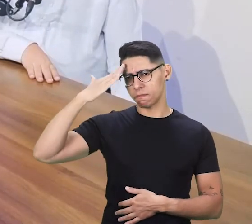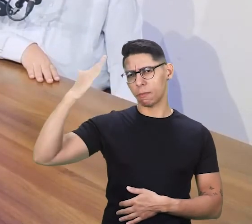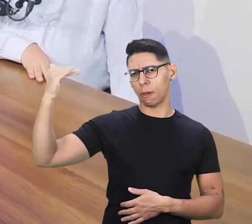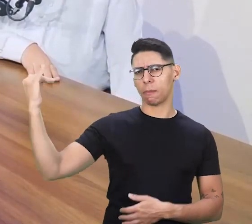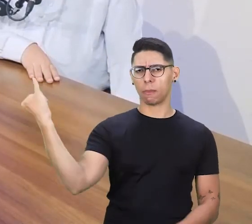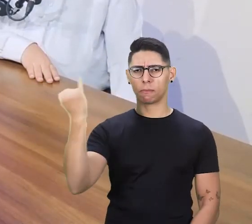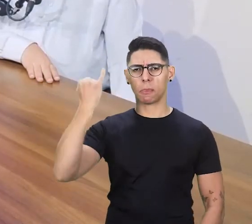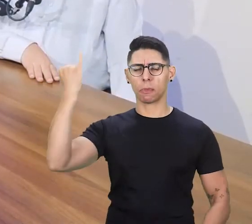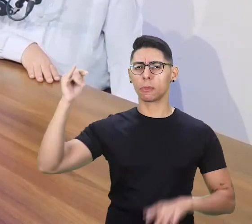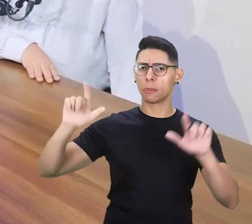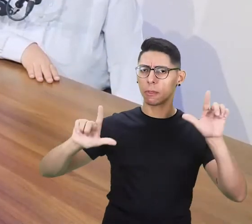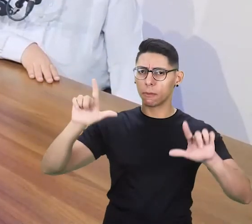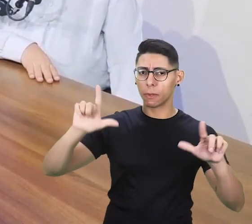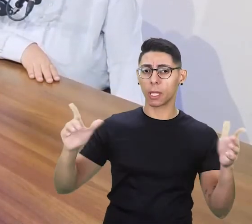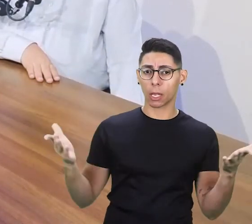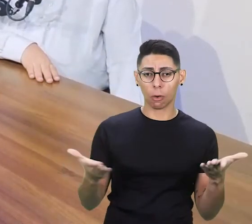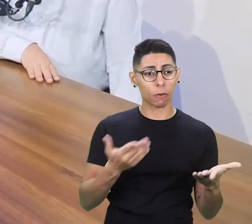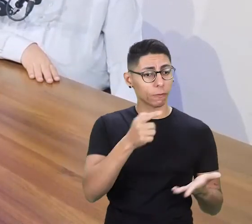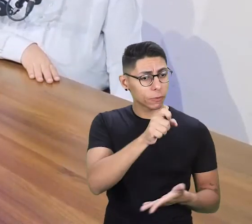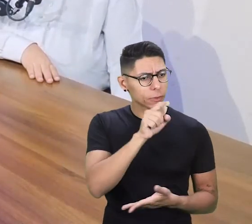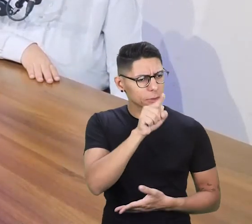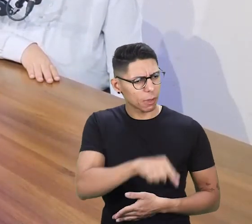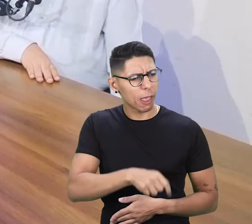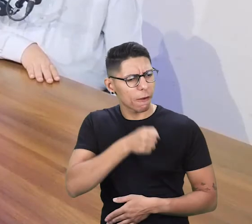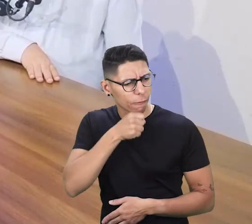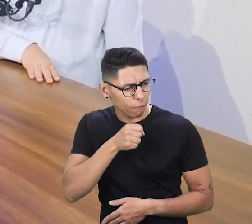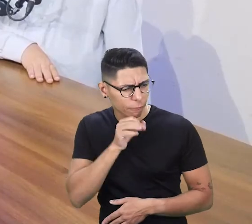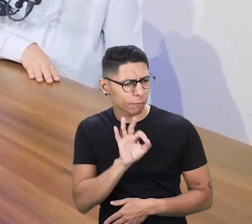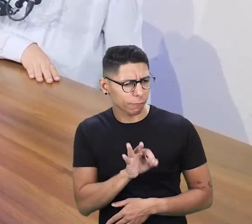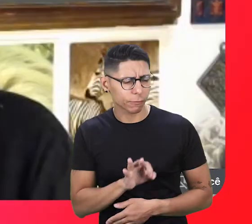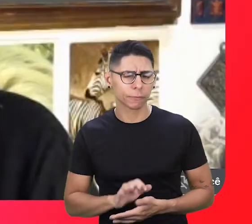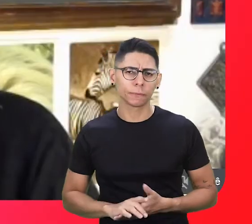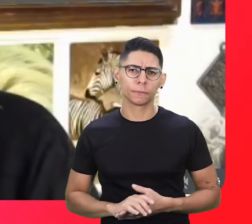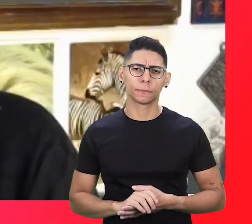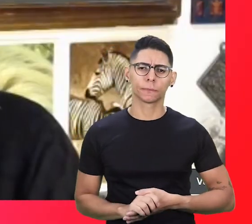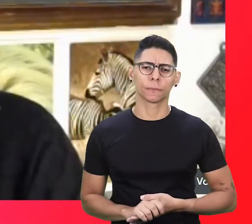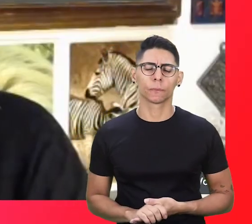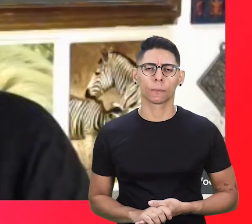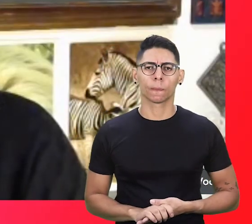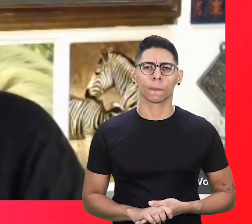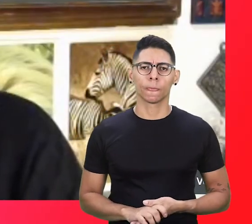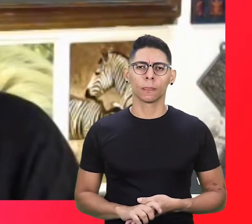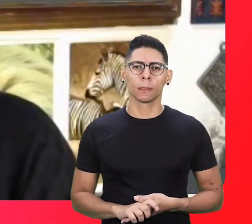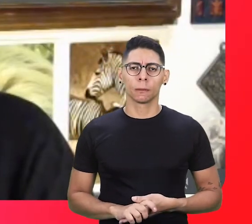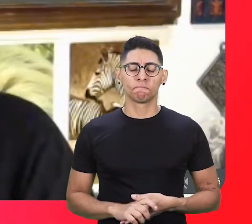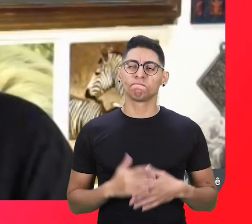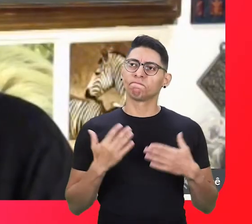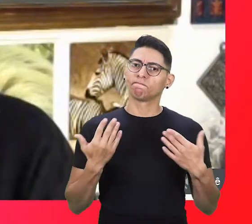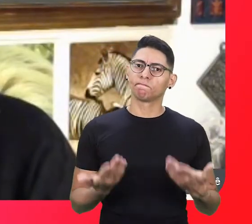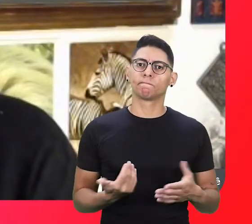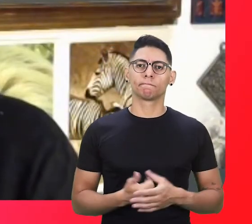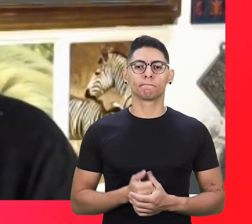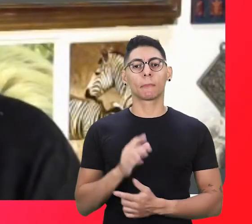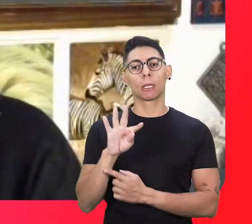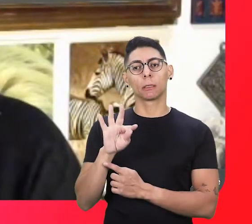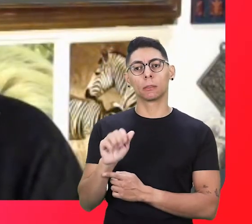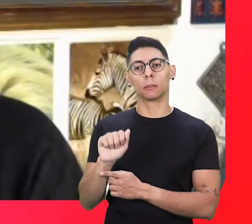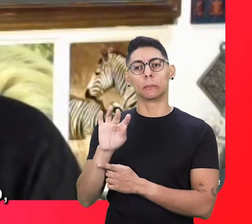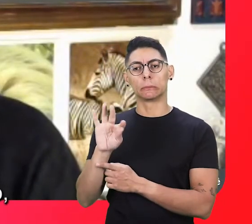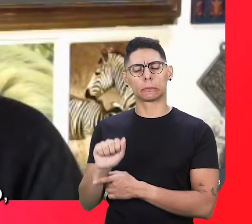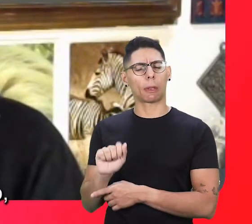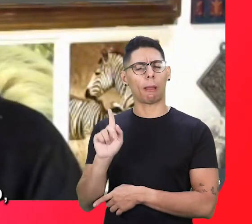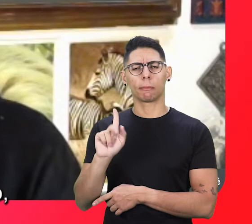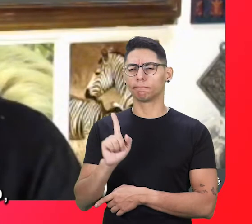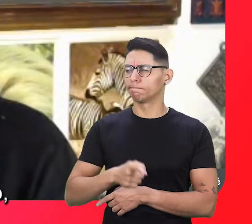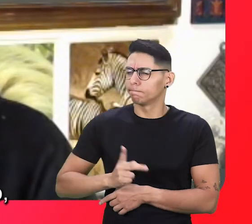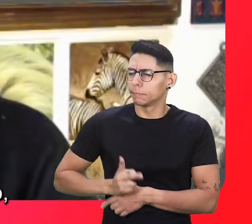TV e agora vovó também? Olha, Antônio, Tatá sempre foi uma pessoa